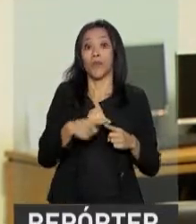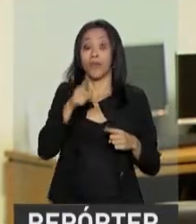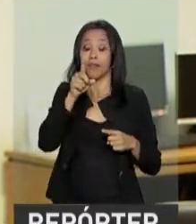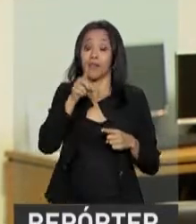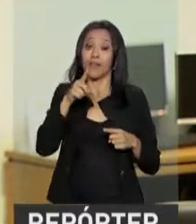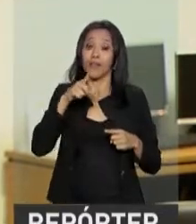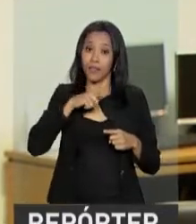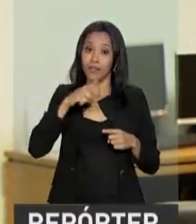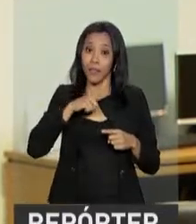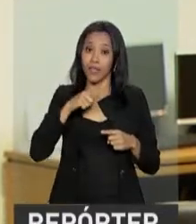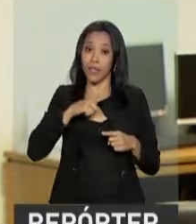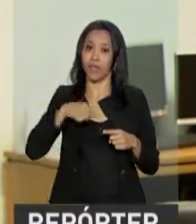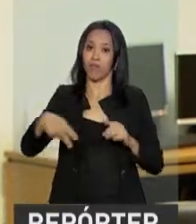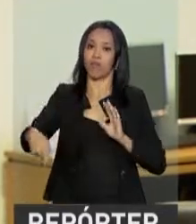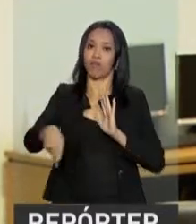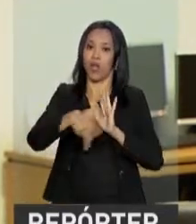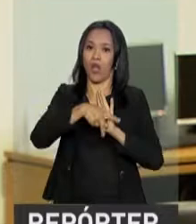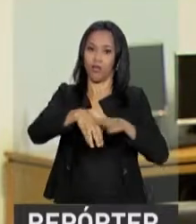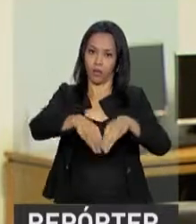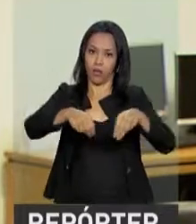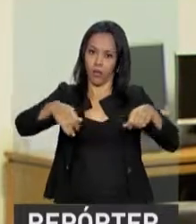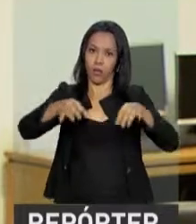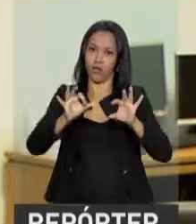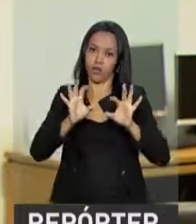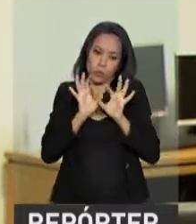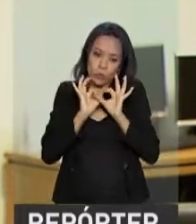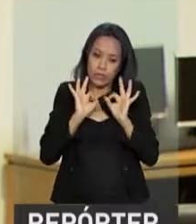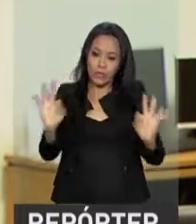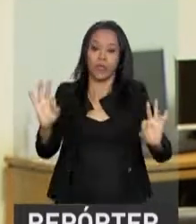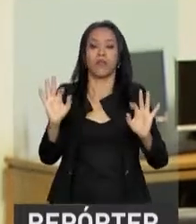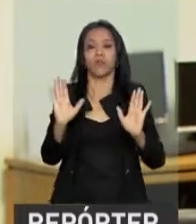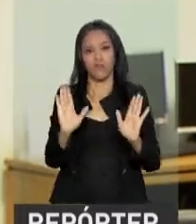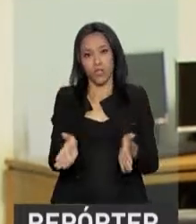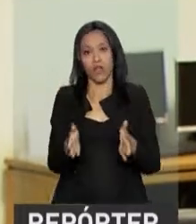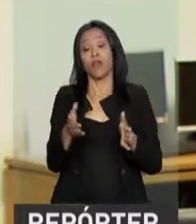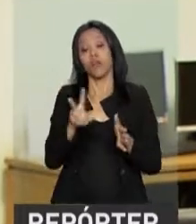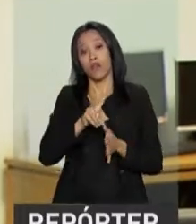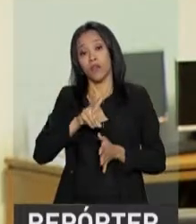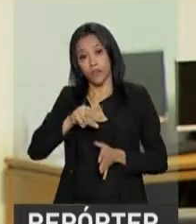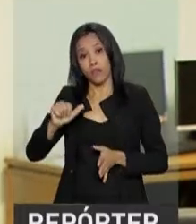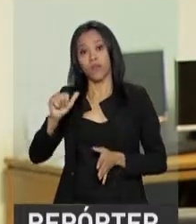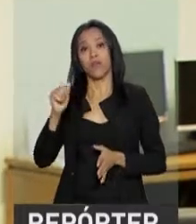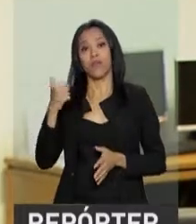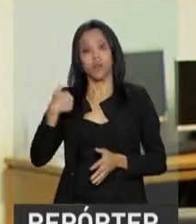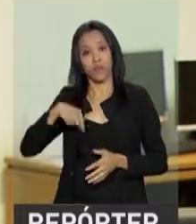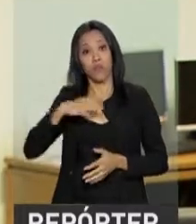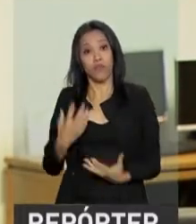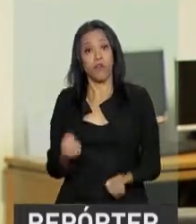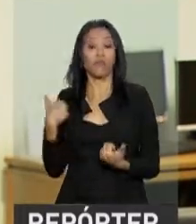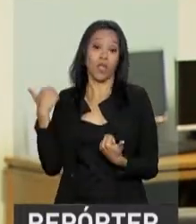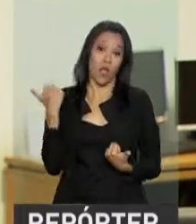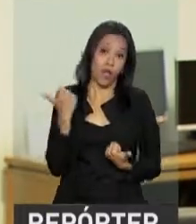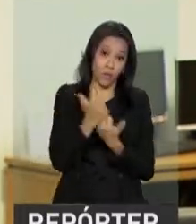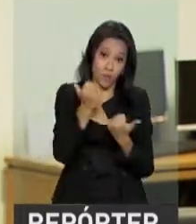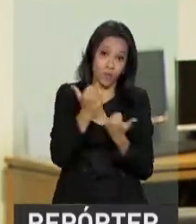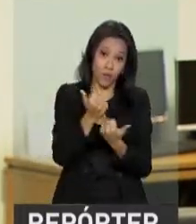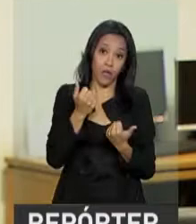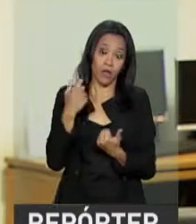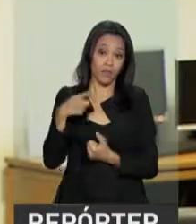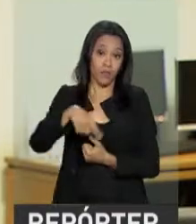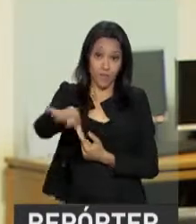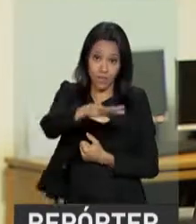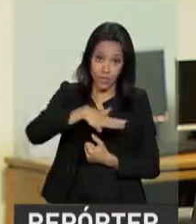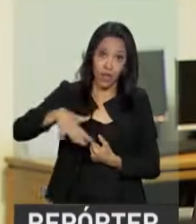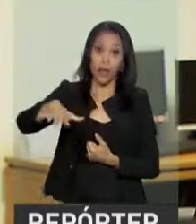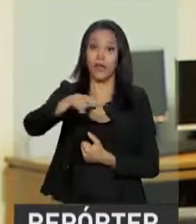áreas regularizadas ou enquanto isso também ajudaremos com todo o esforço para habitação no minha casa minha vida rural